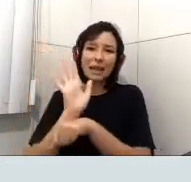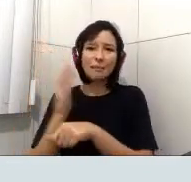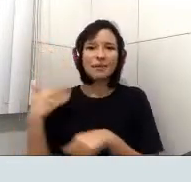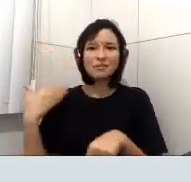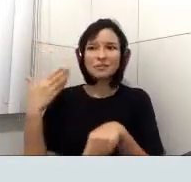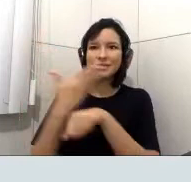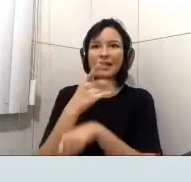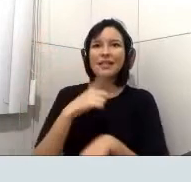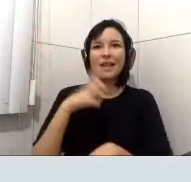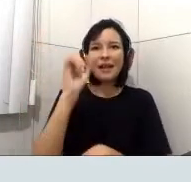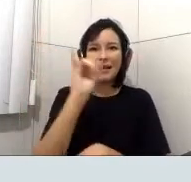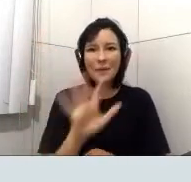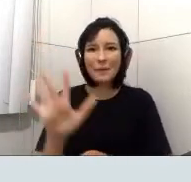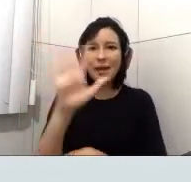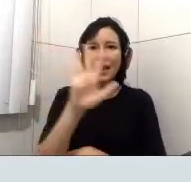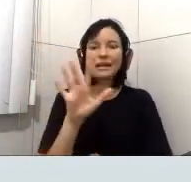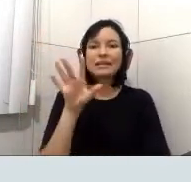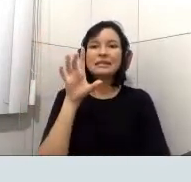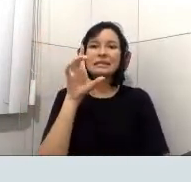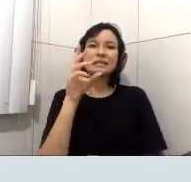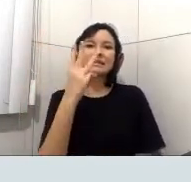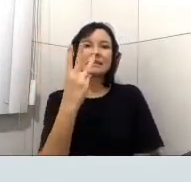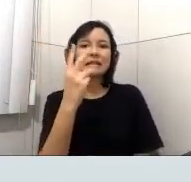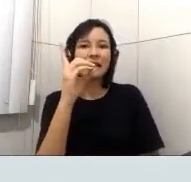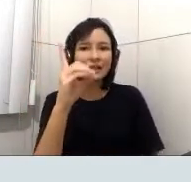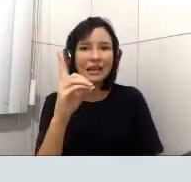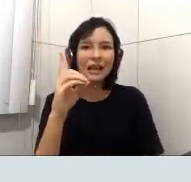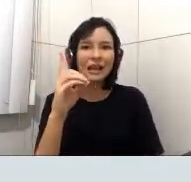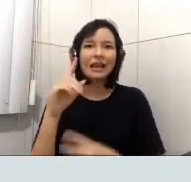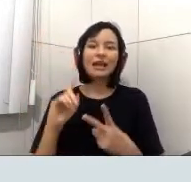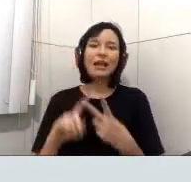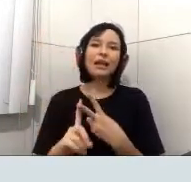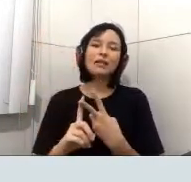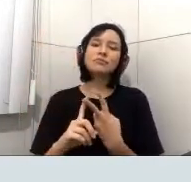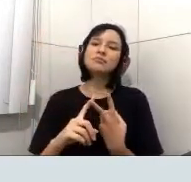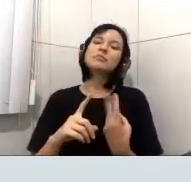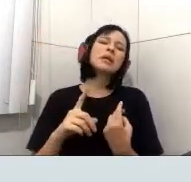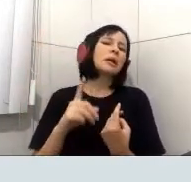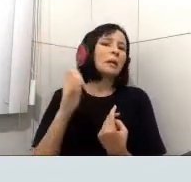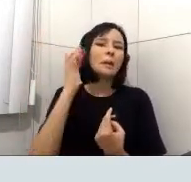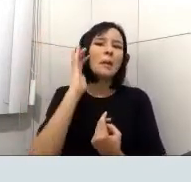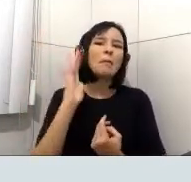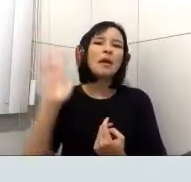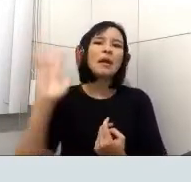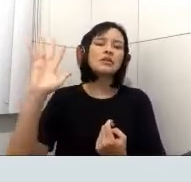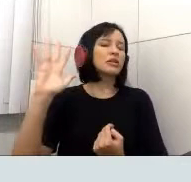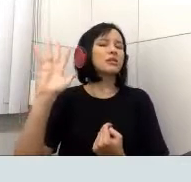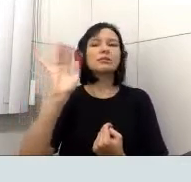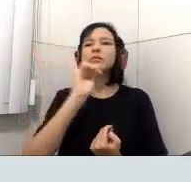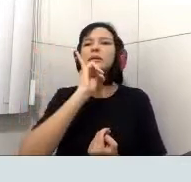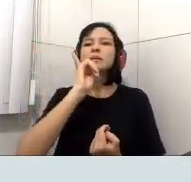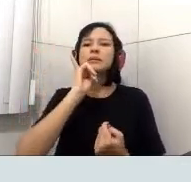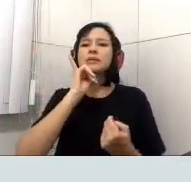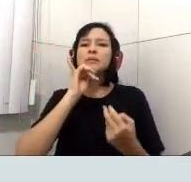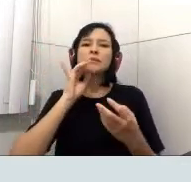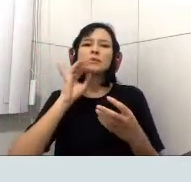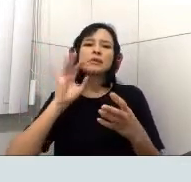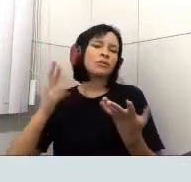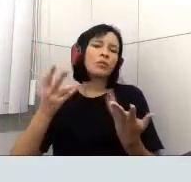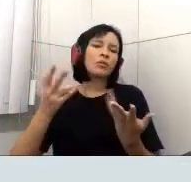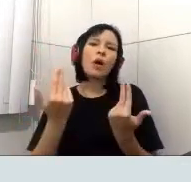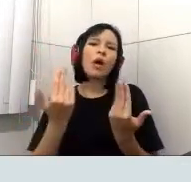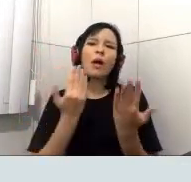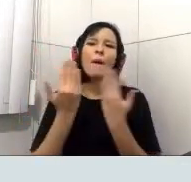a imagem em 3D, algo do tipo. Então, pensem em dimensões como se